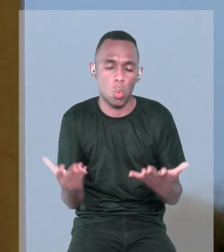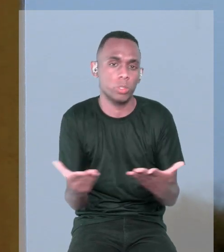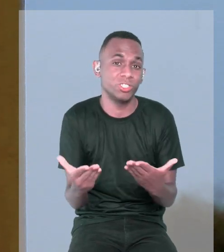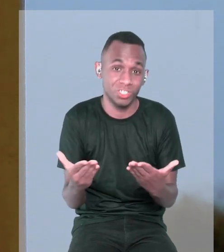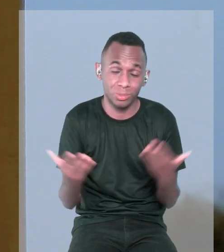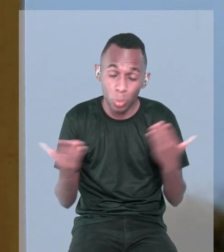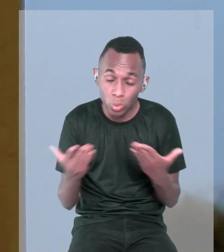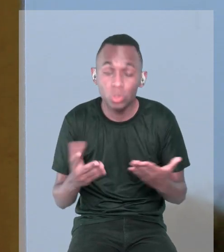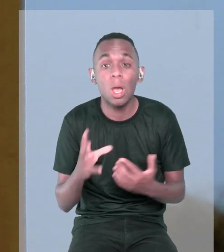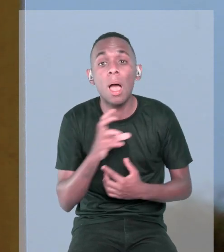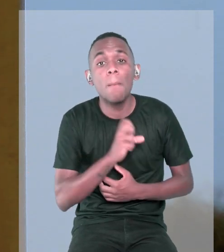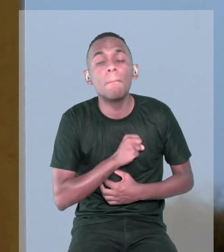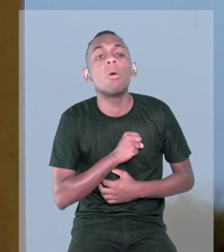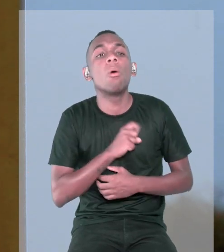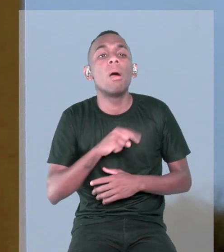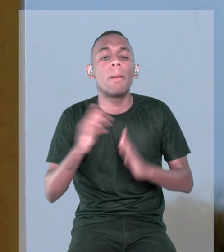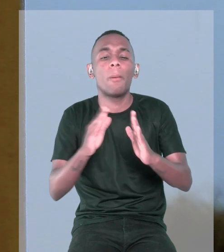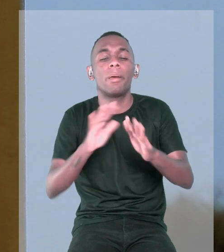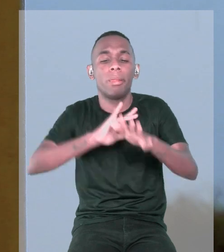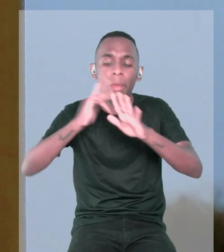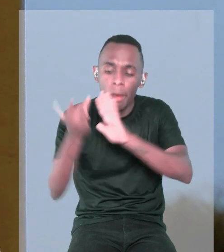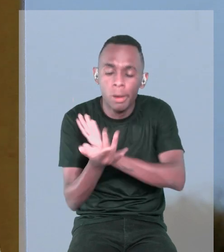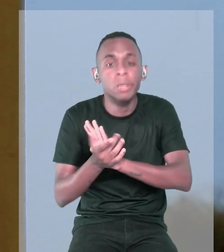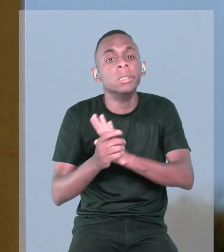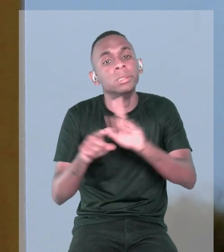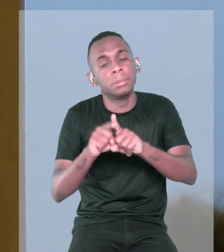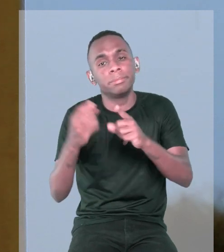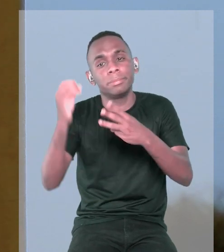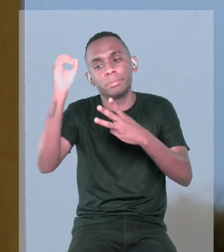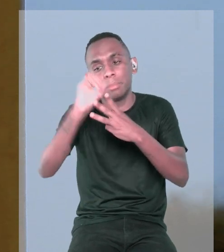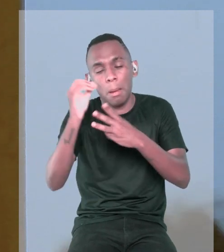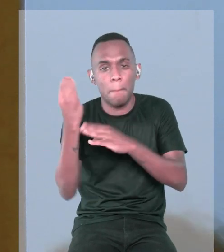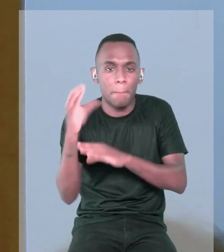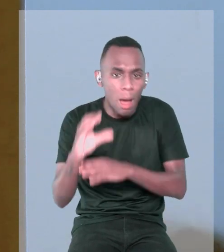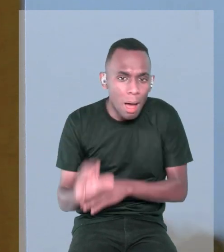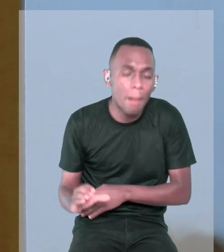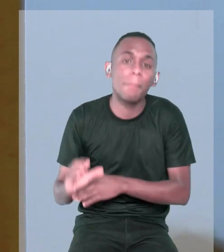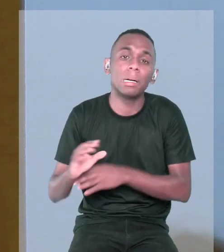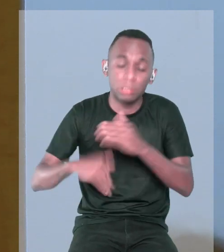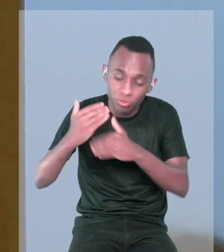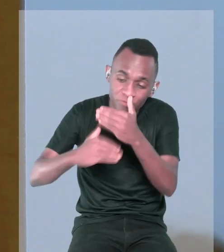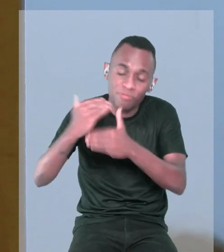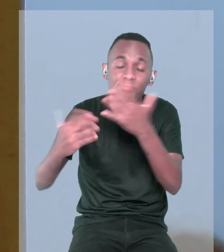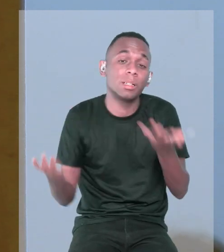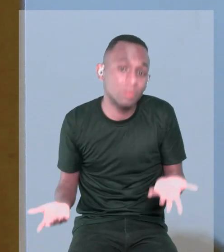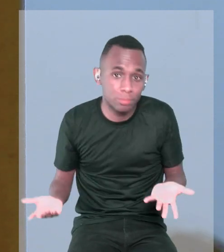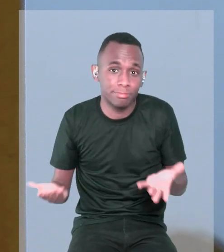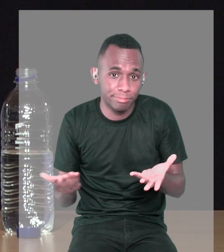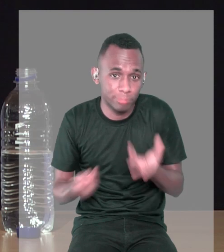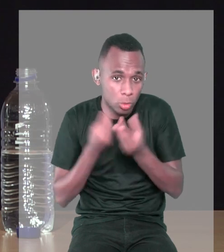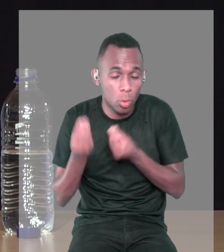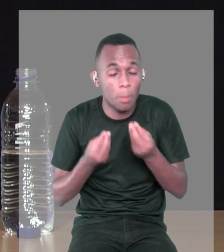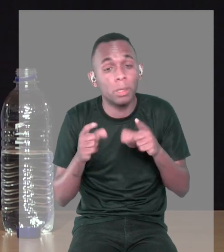de eficácia, de produtividade. E finalizo provocando, você já está maduro para poder amar desse